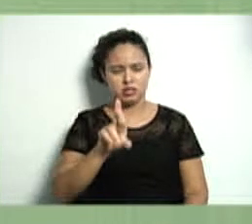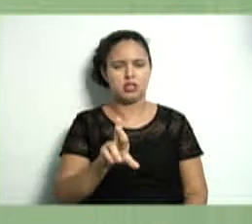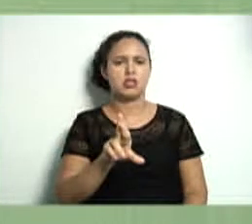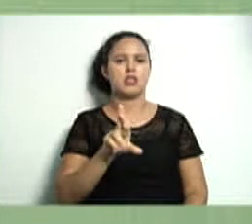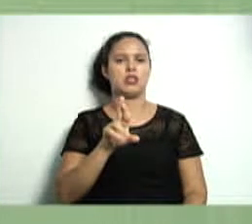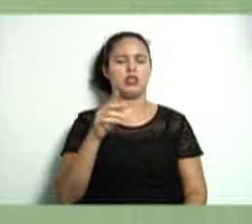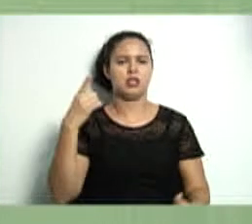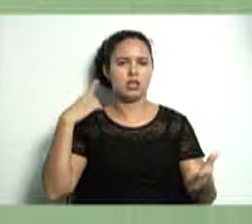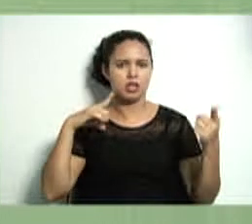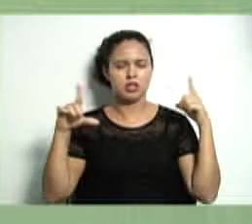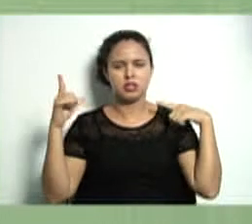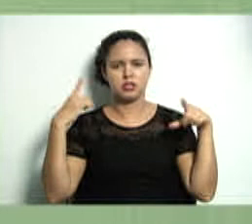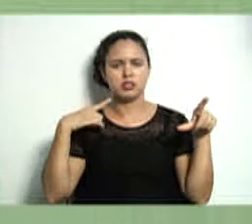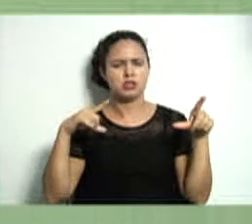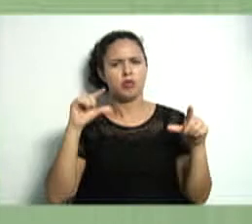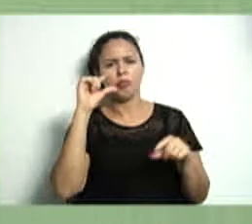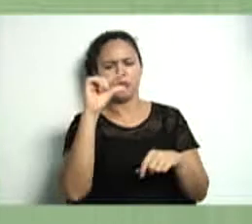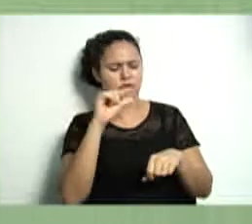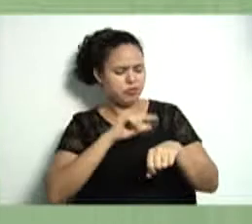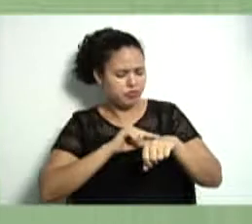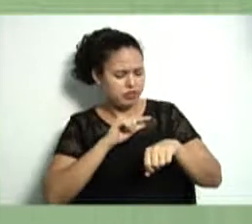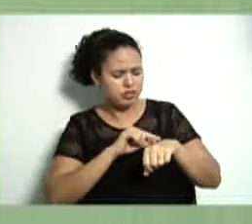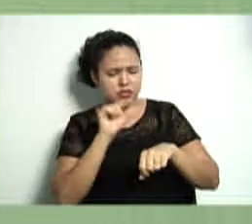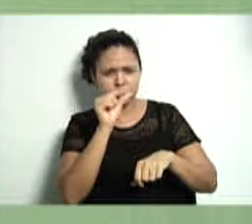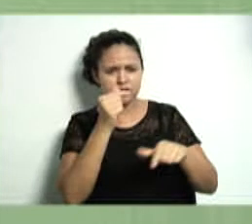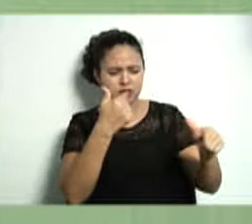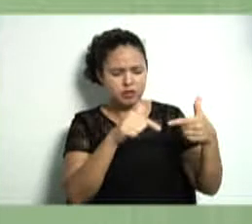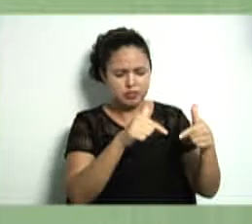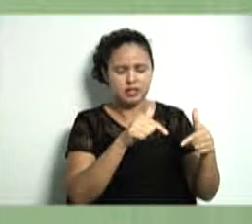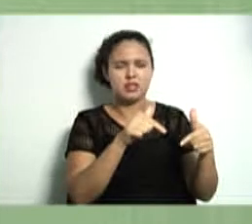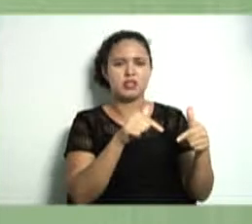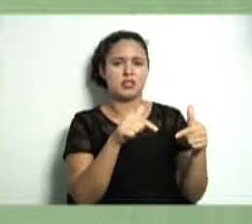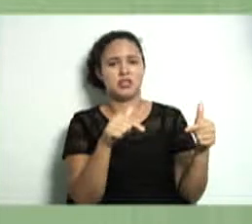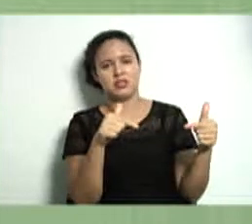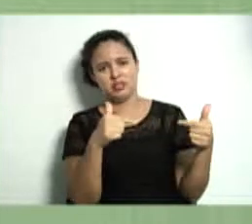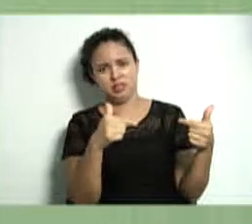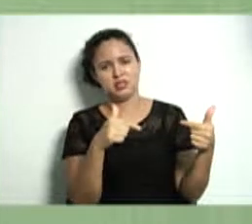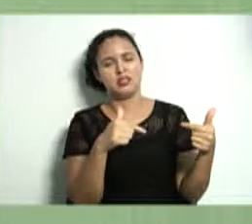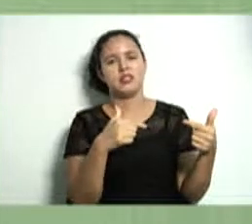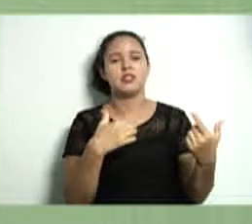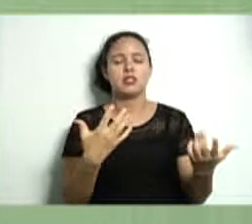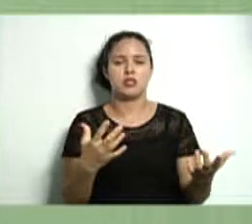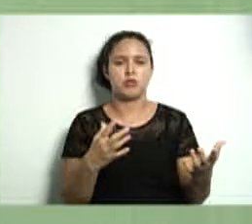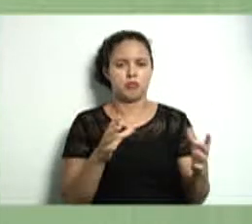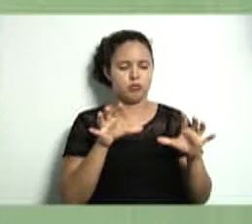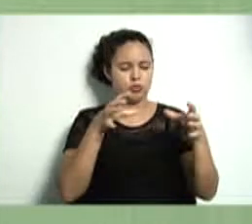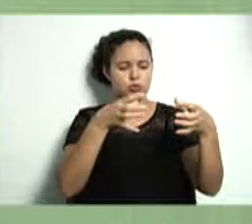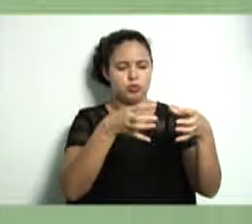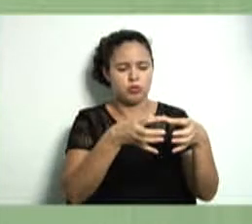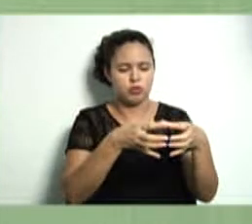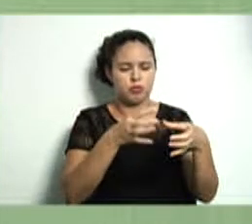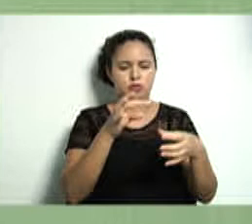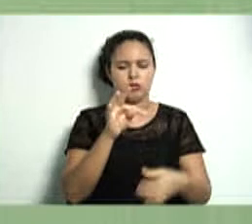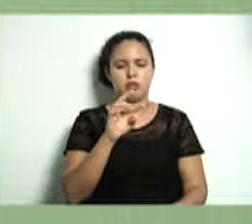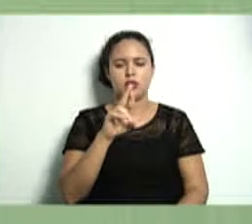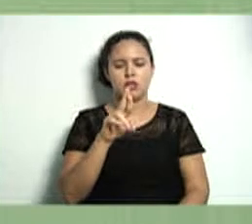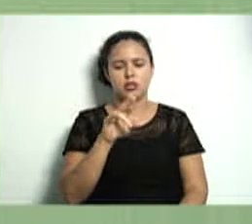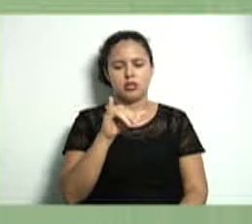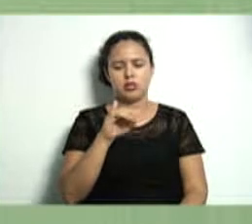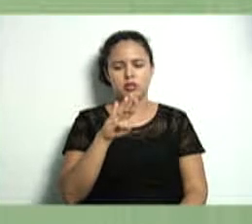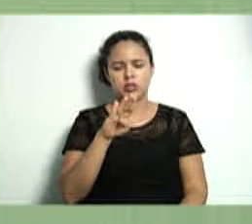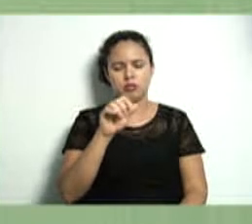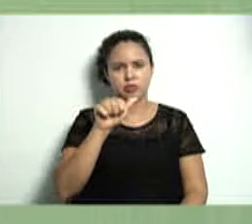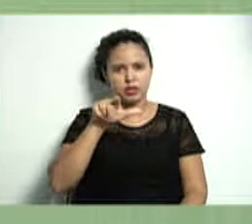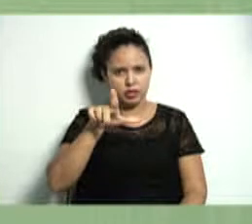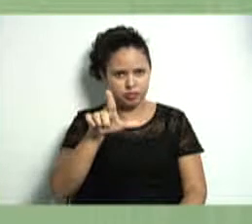de trabalho. Então, gente, essas pessoas possuem certas